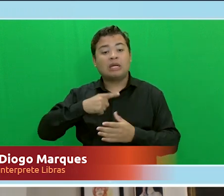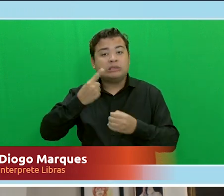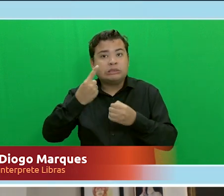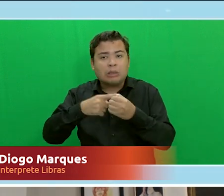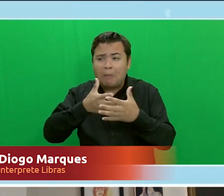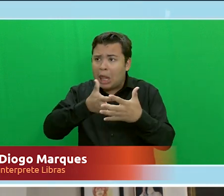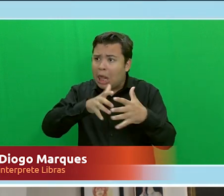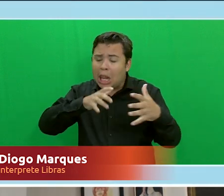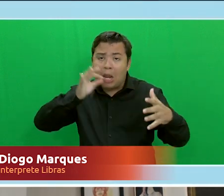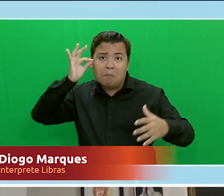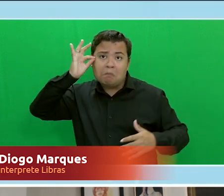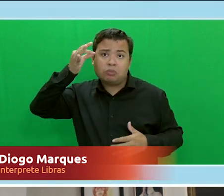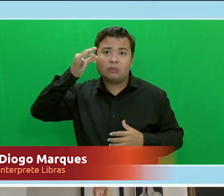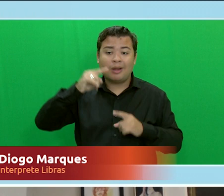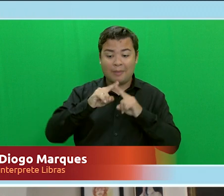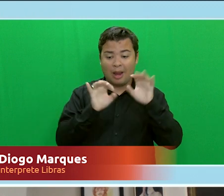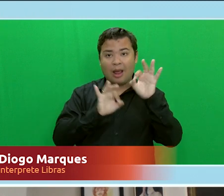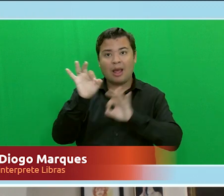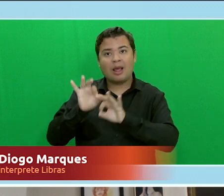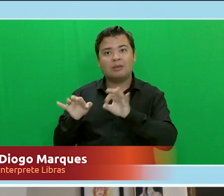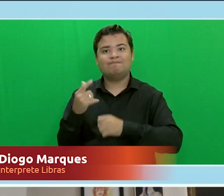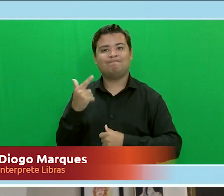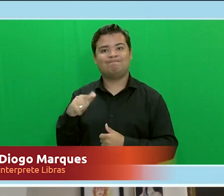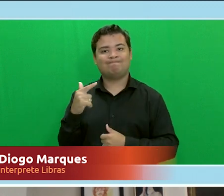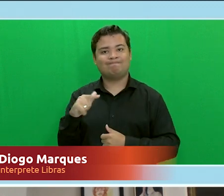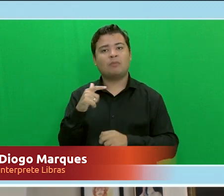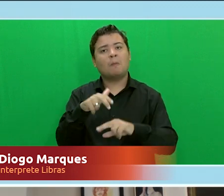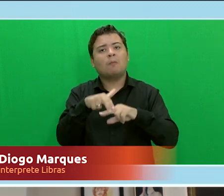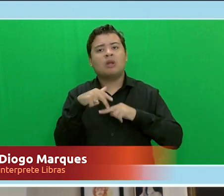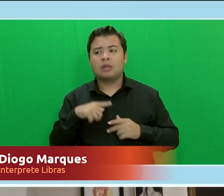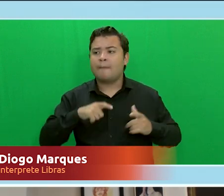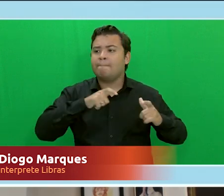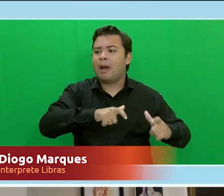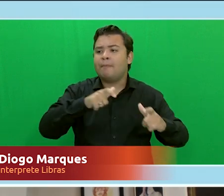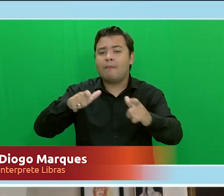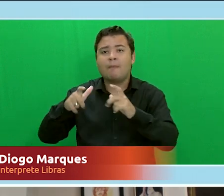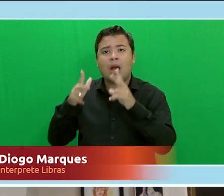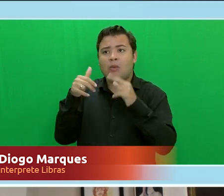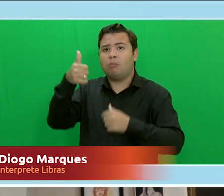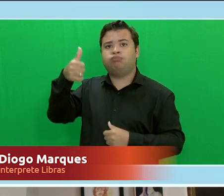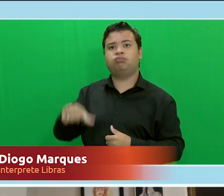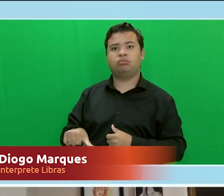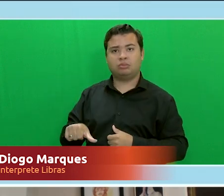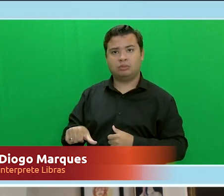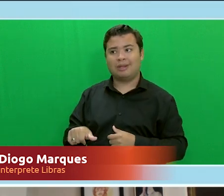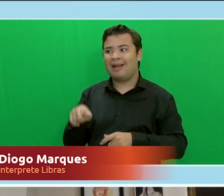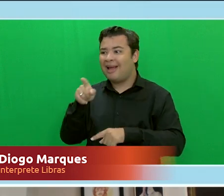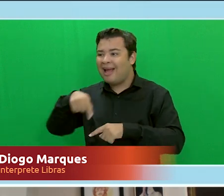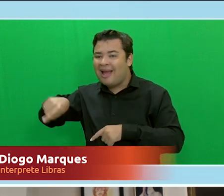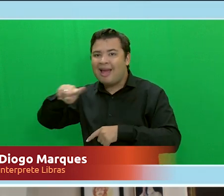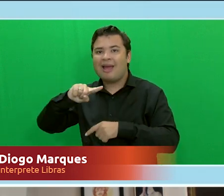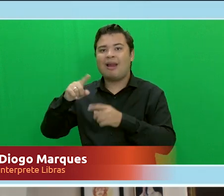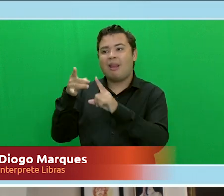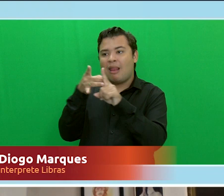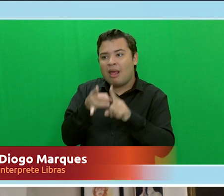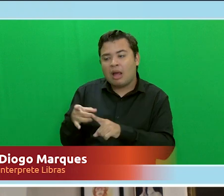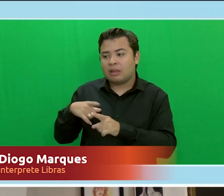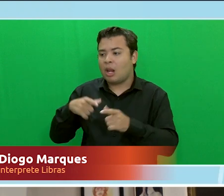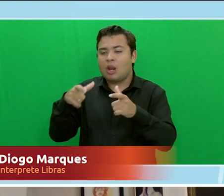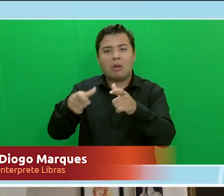crescimento acelerado e sem planejamento. Dessa maneira, alguns espaços são negados aos